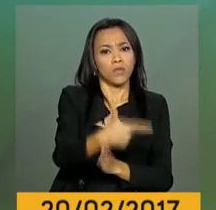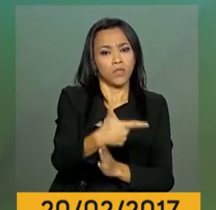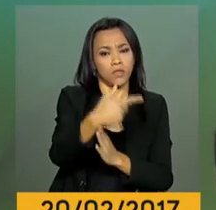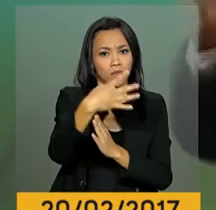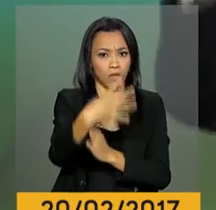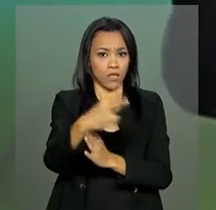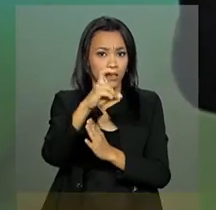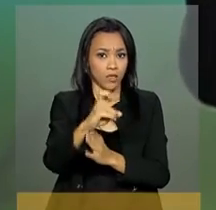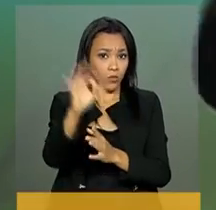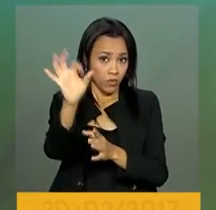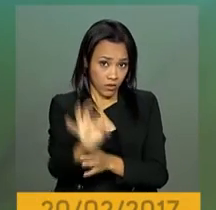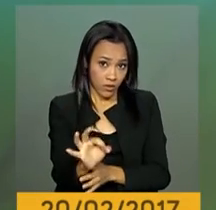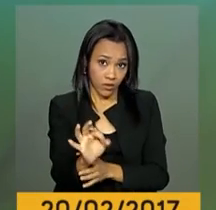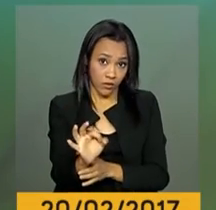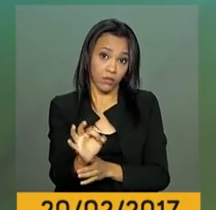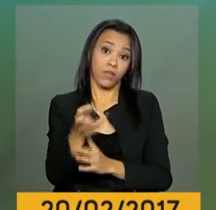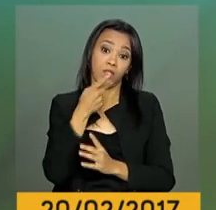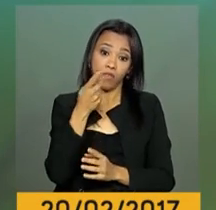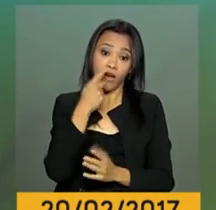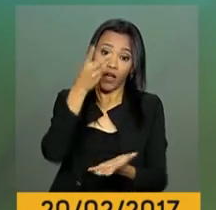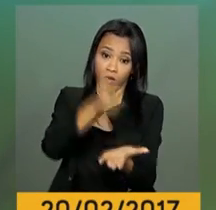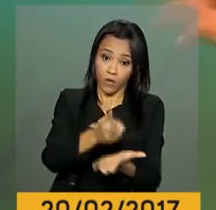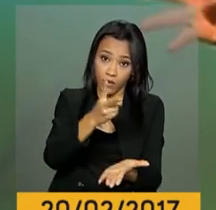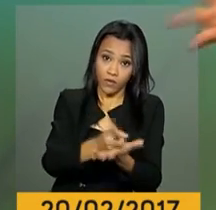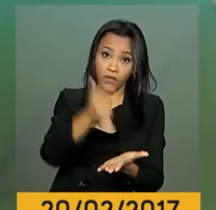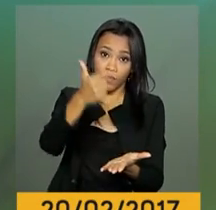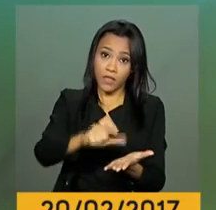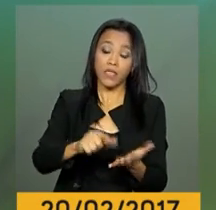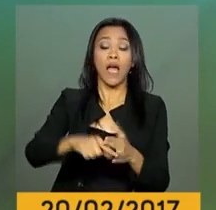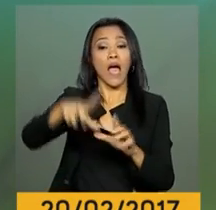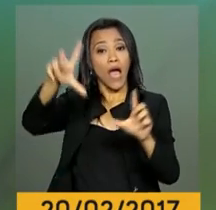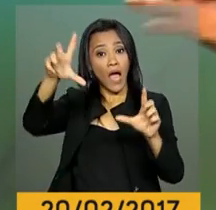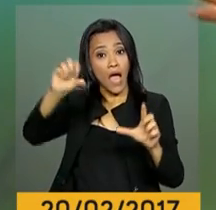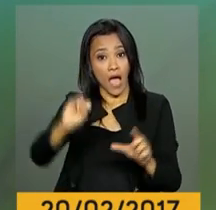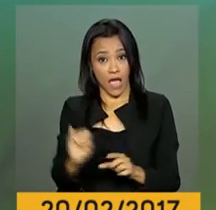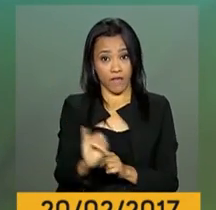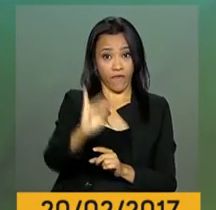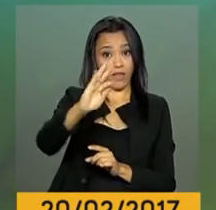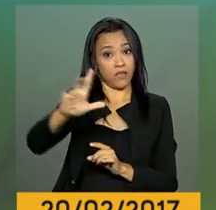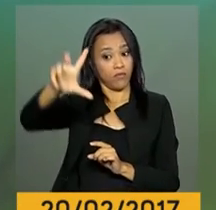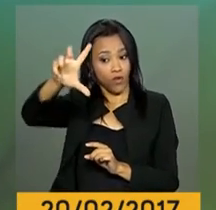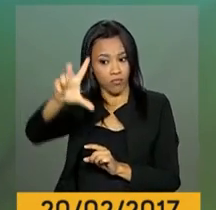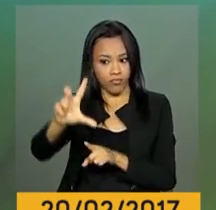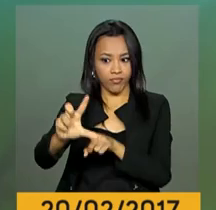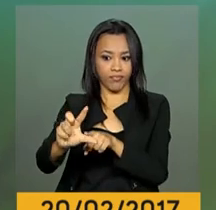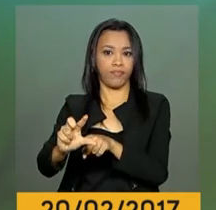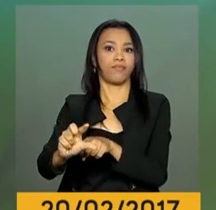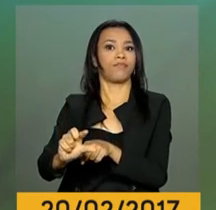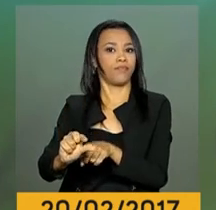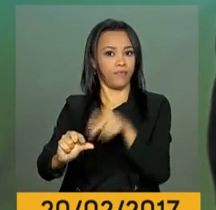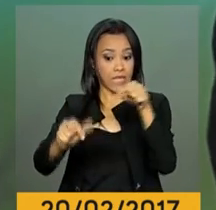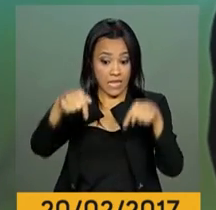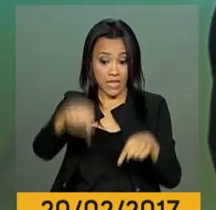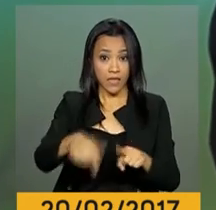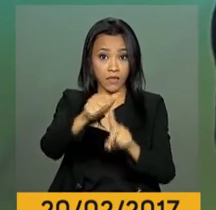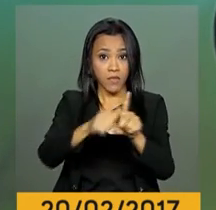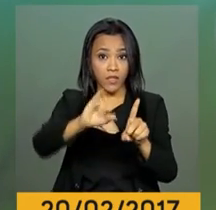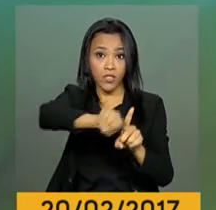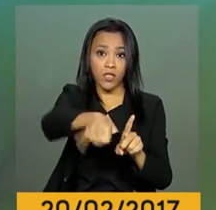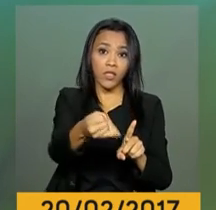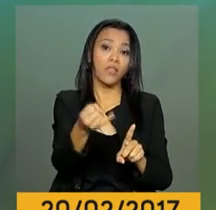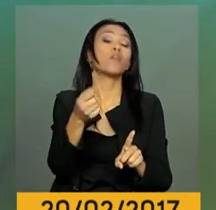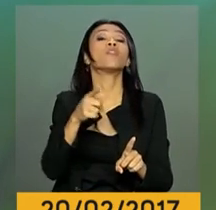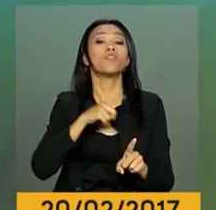é? De fora a parte, permitam-me a repetição, a queda da inflação num brevíssimo tempo, não é? Neste mês de janeiro, nós